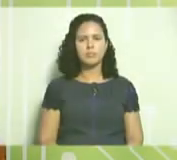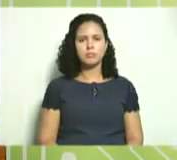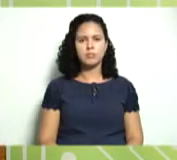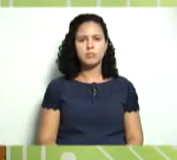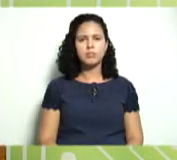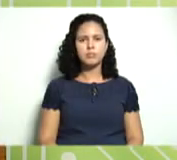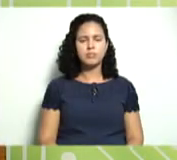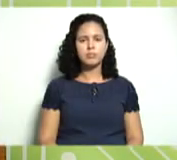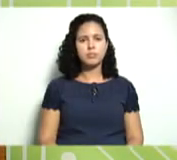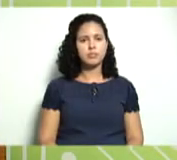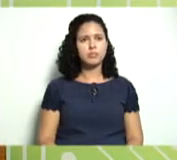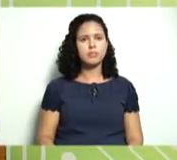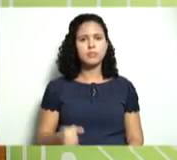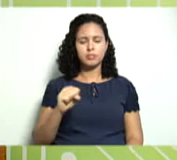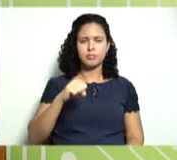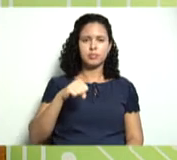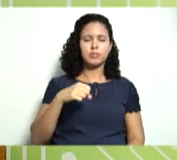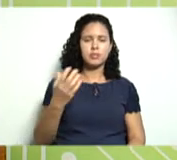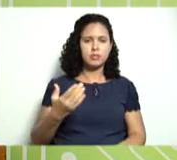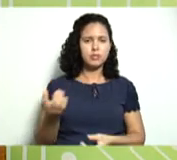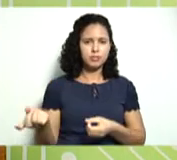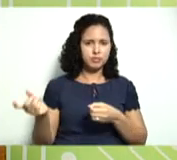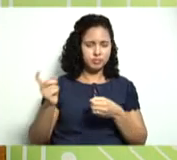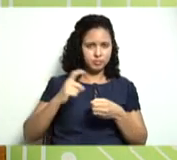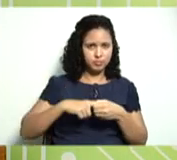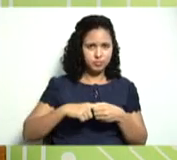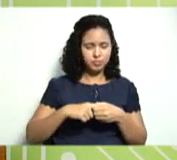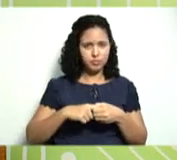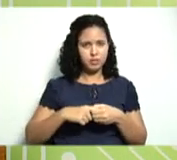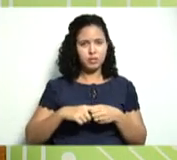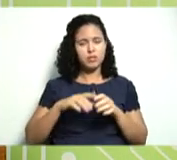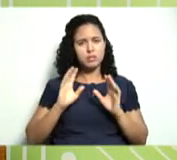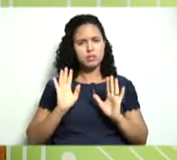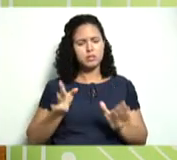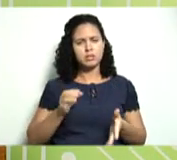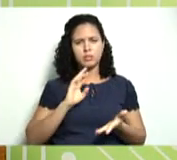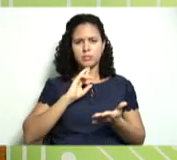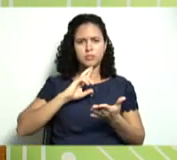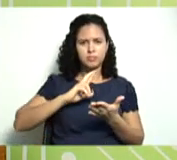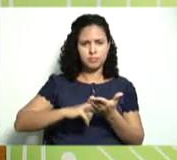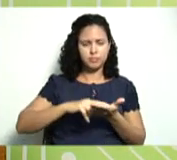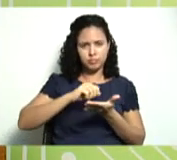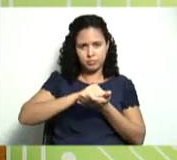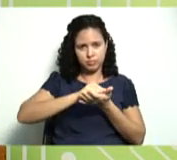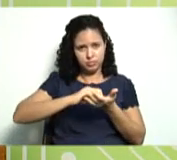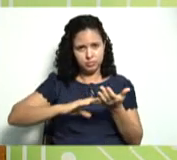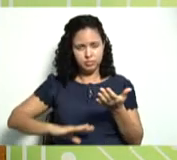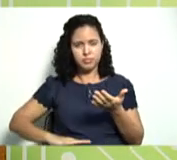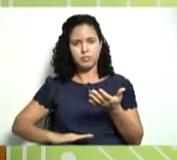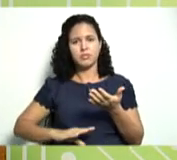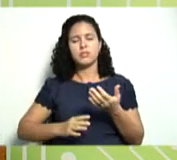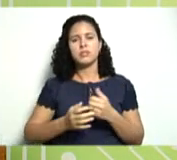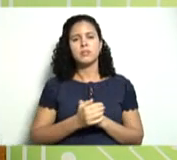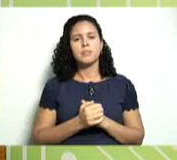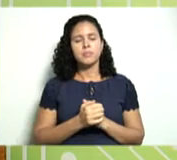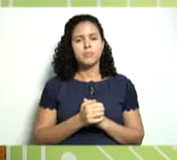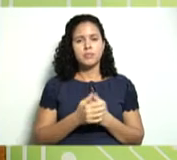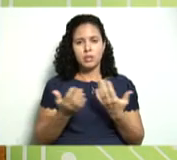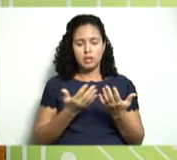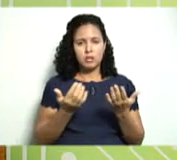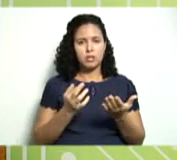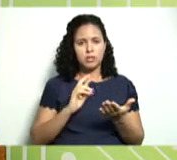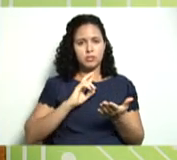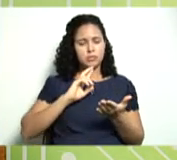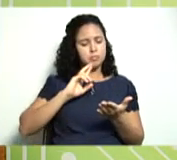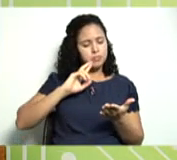é isso aí retornamos depois de vocês serem desenvolvidas atividades de percurso é vamos fazer essas